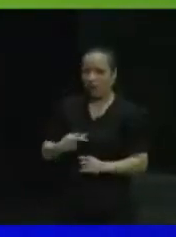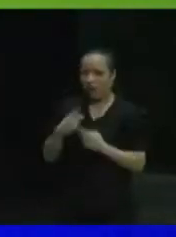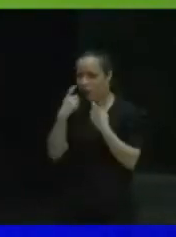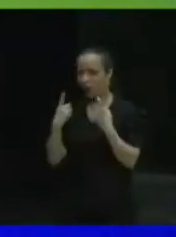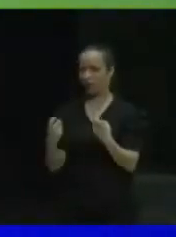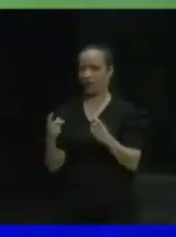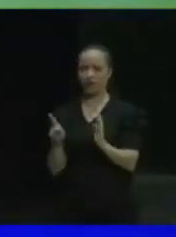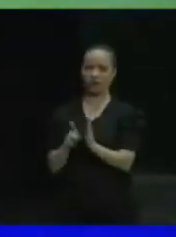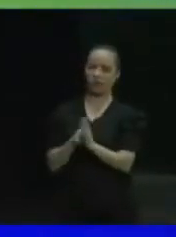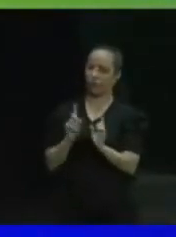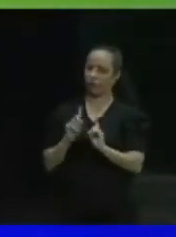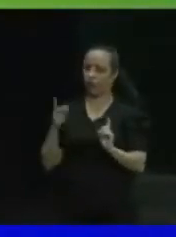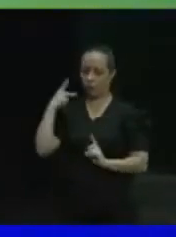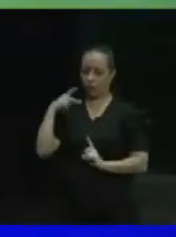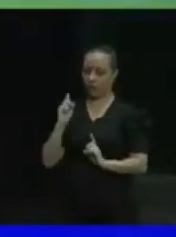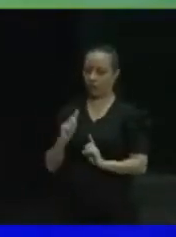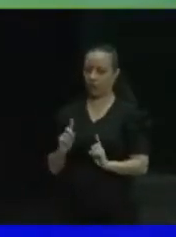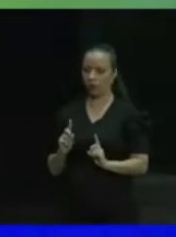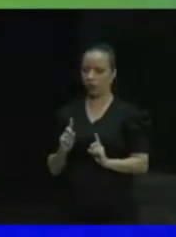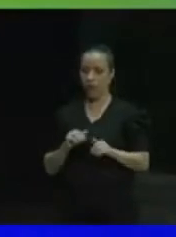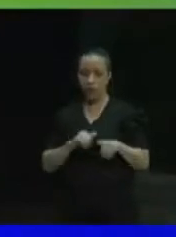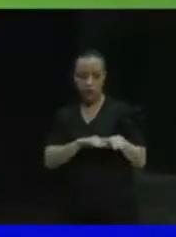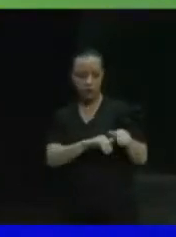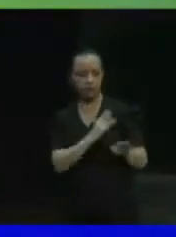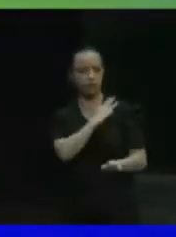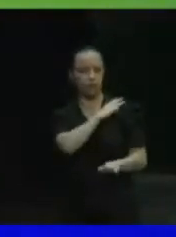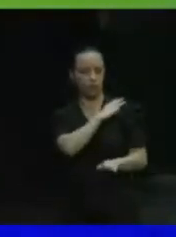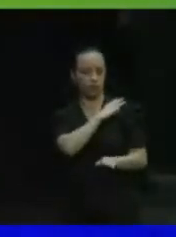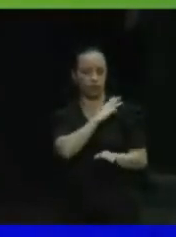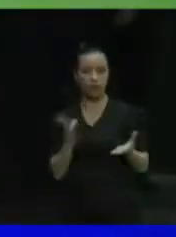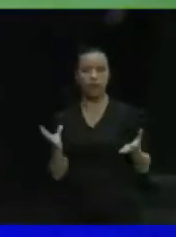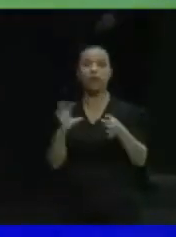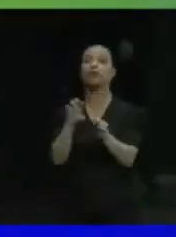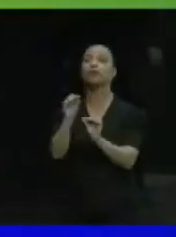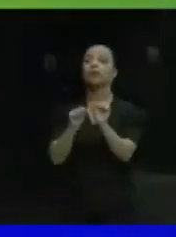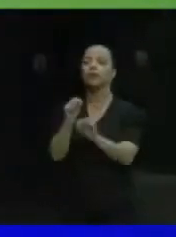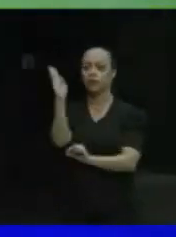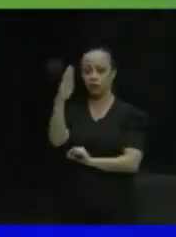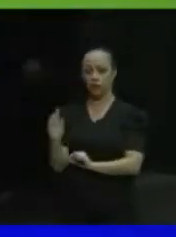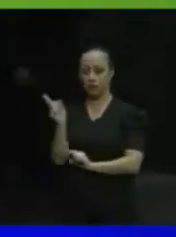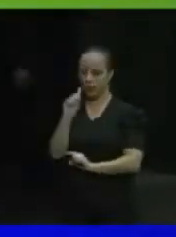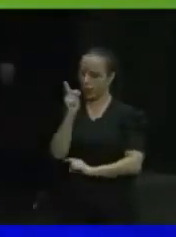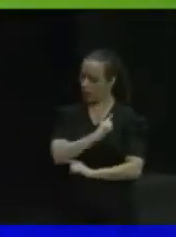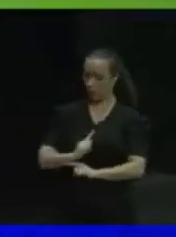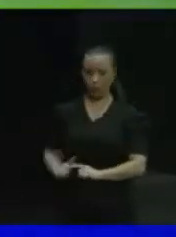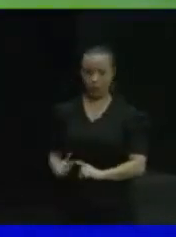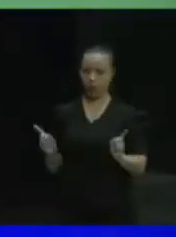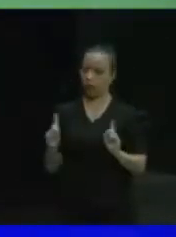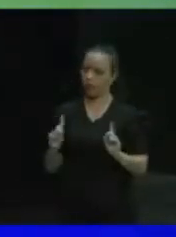interesses eleitorais. As Forças Armadas pertencem aos brasileiros e não ao governo.